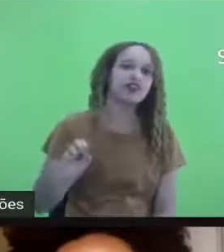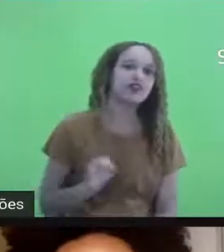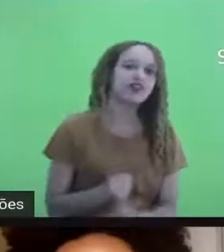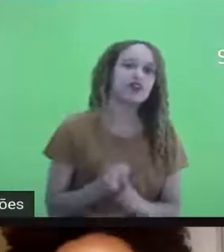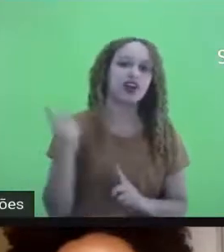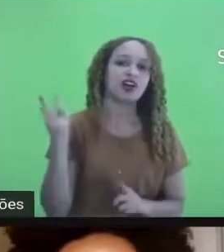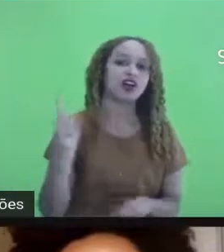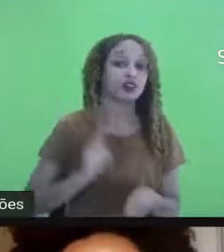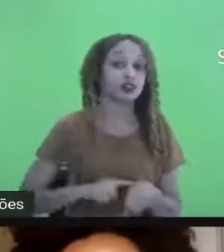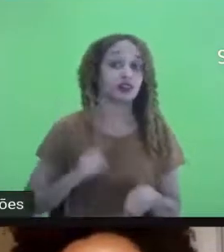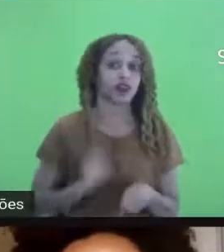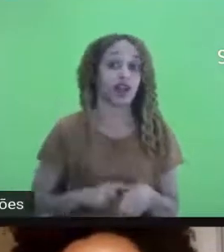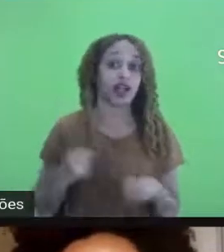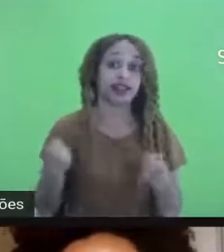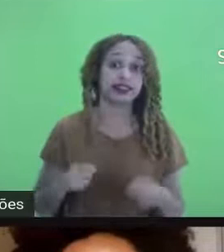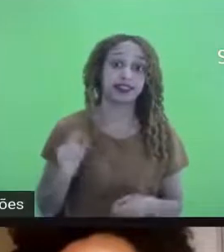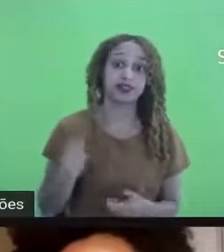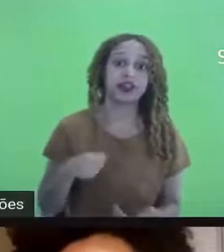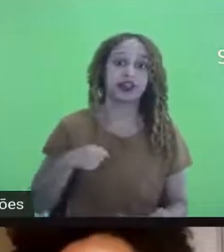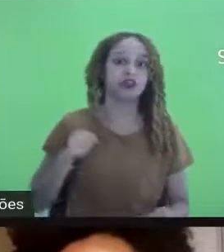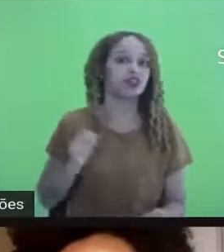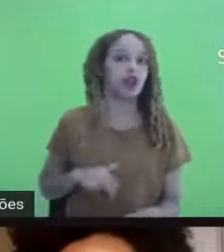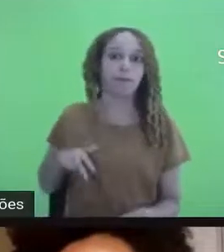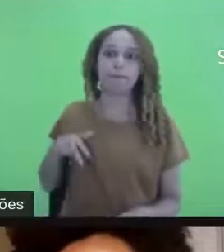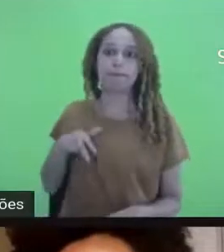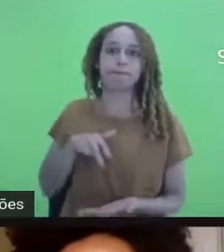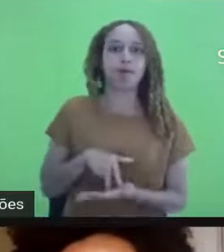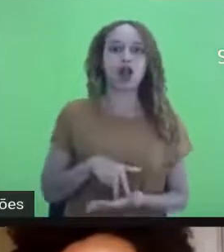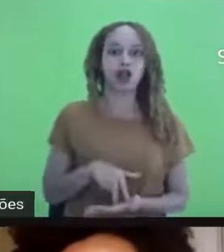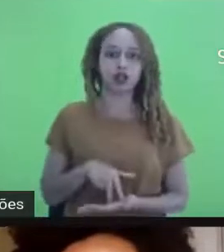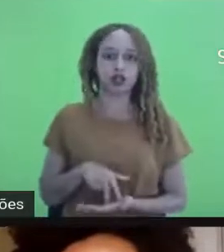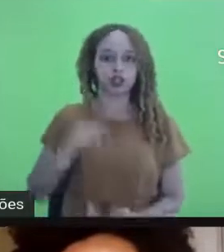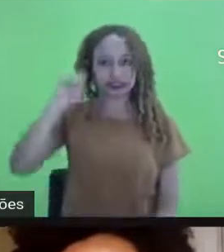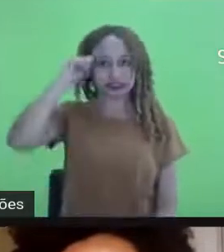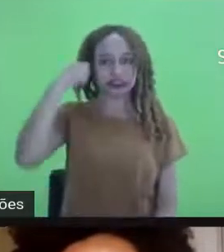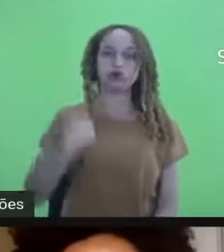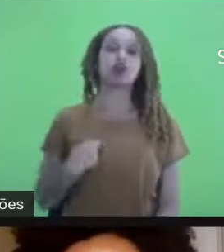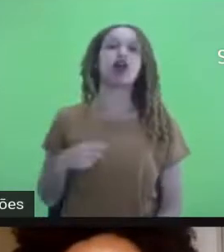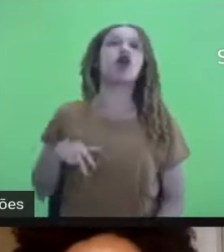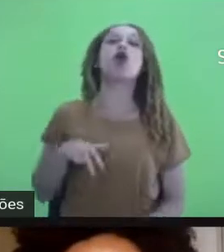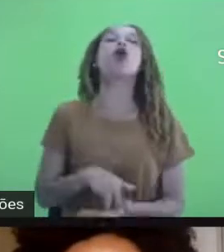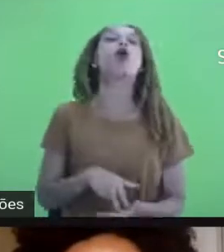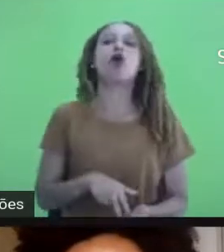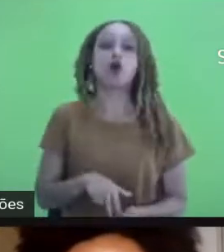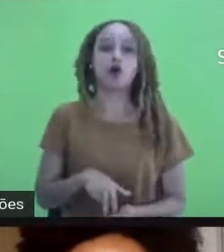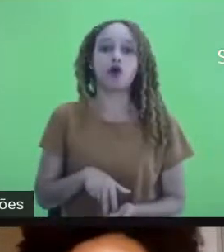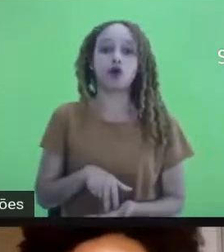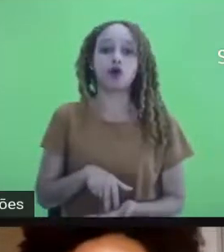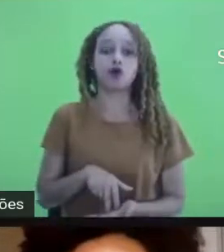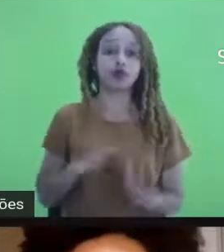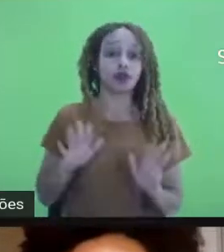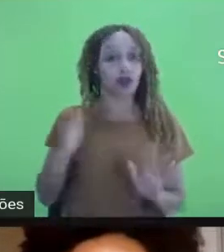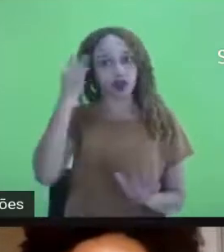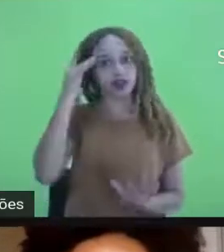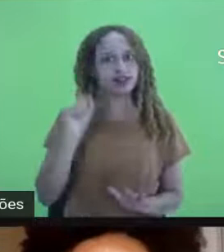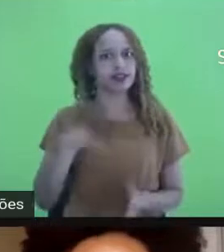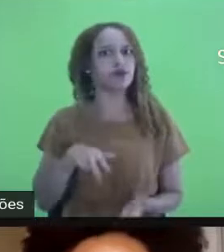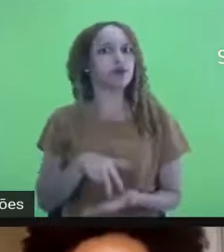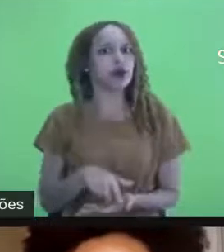tinha que impor a presença negra. Eu acho que essa presença negra ela já existe, né? E eu acho